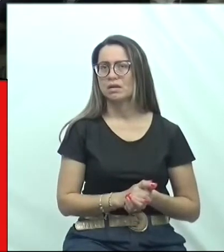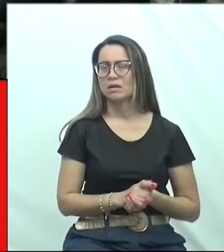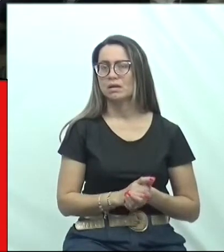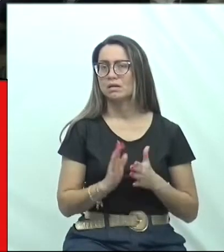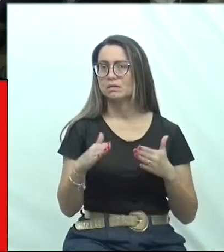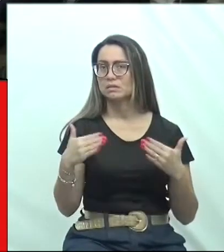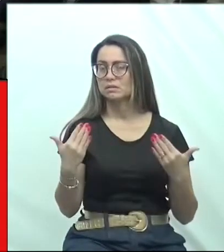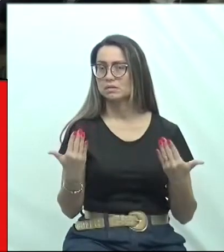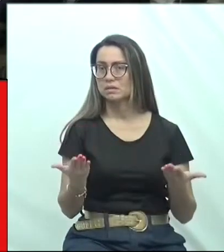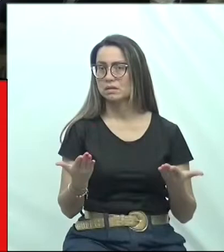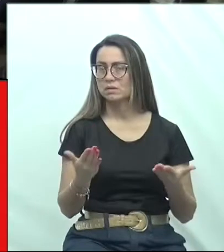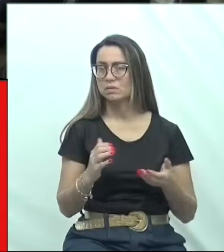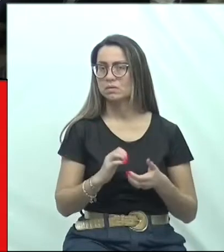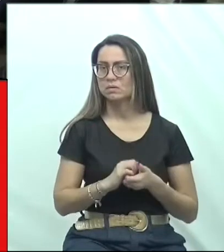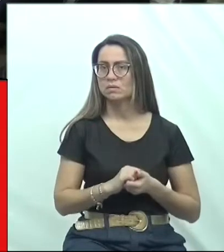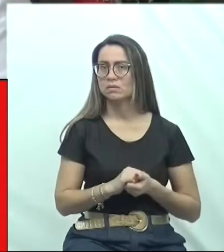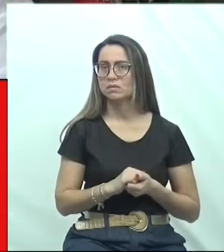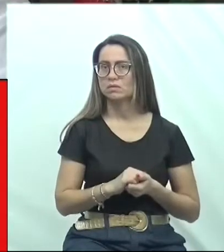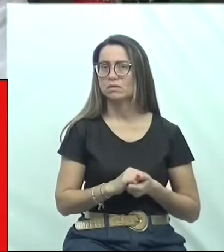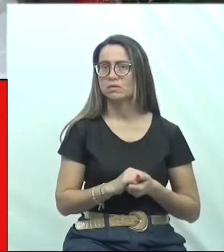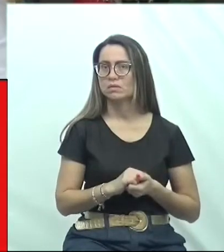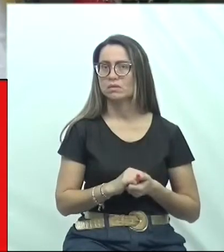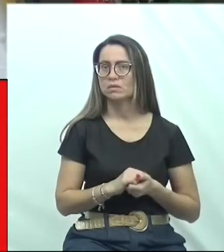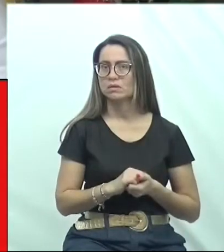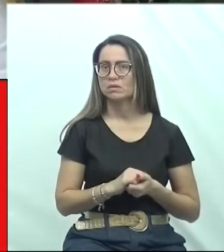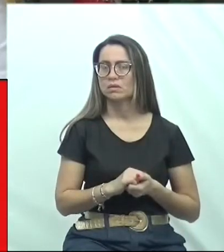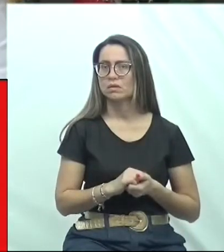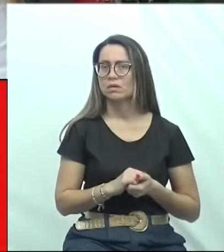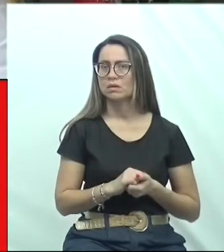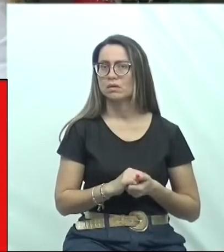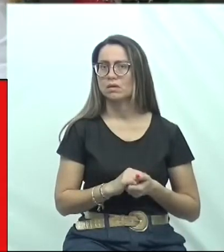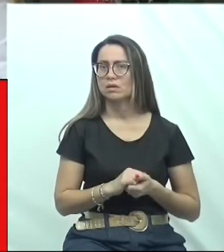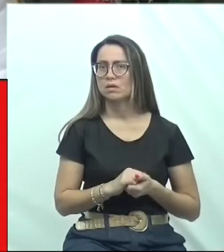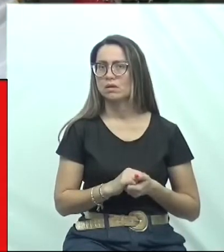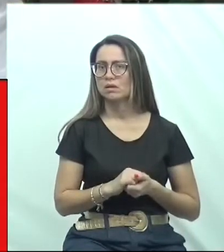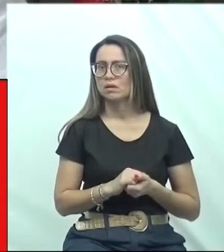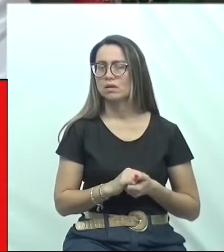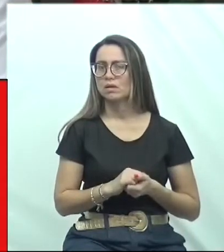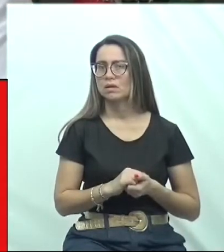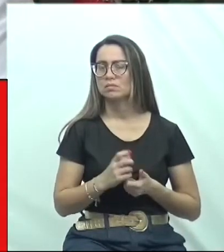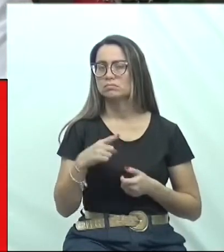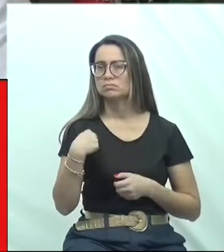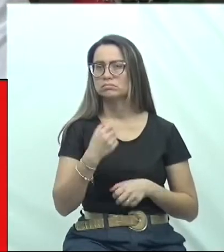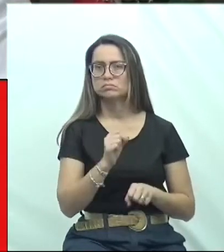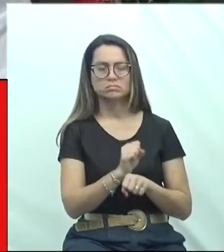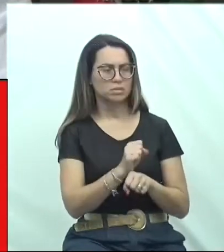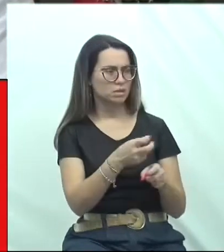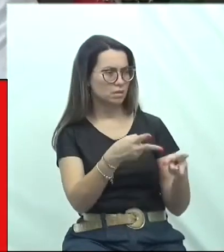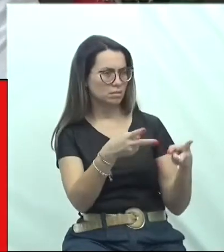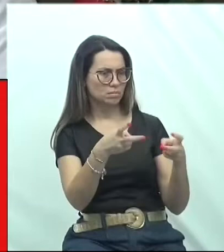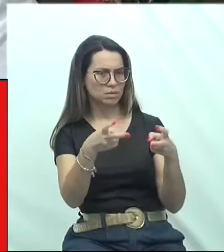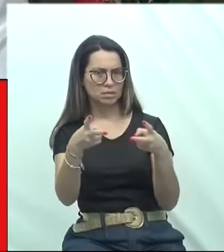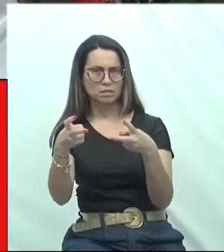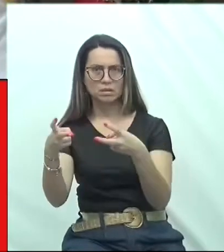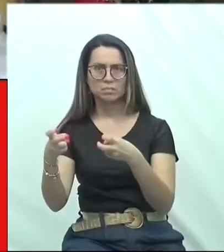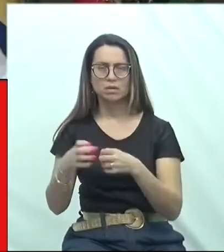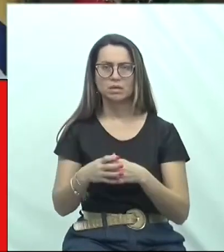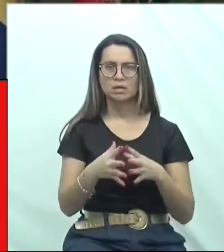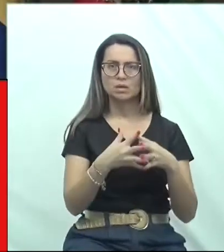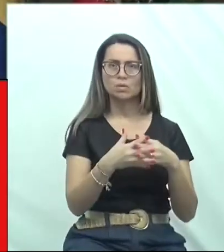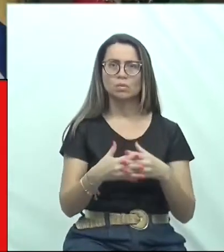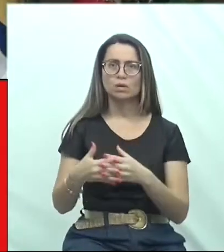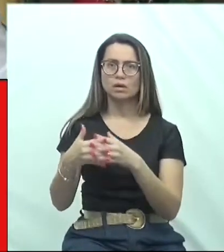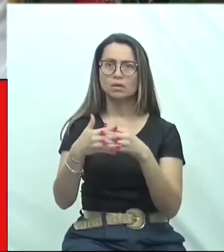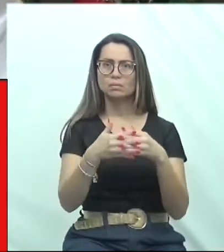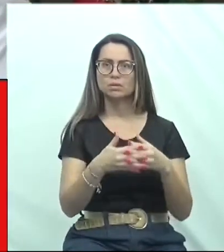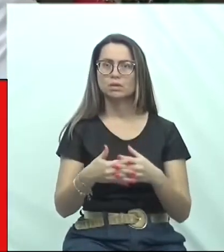Então, e quando volta, a gente realmente para perceber e olhar o nosso relógio. Se um caminhão passa ali, já pensou